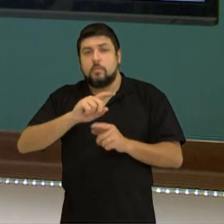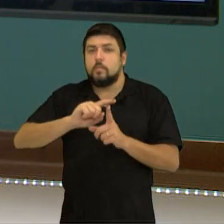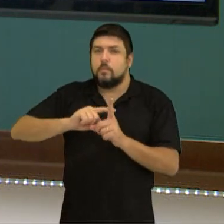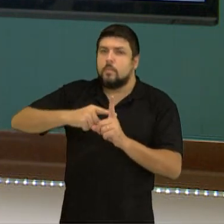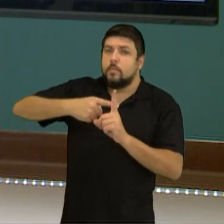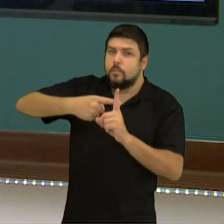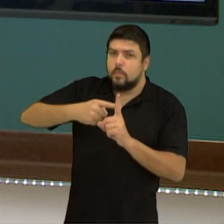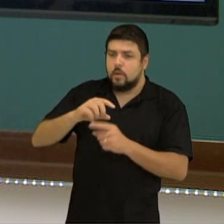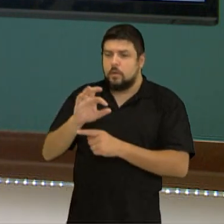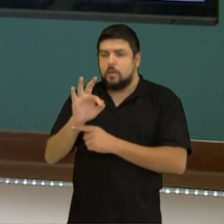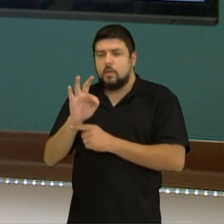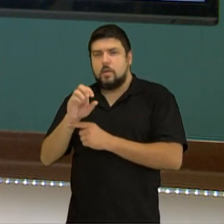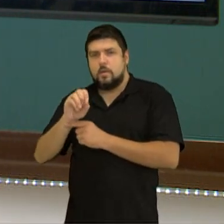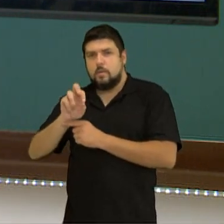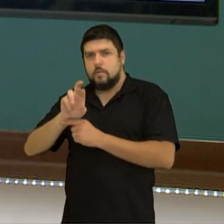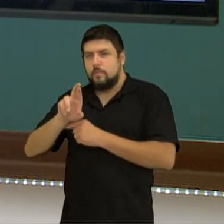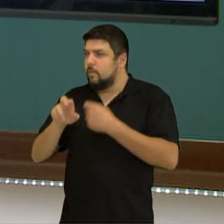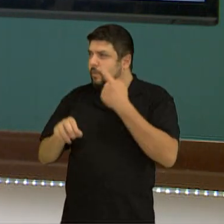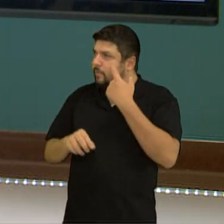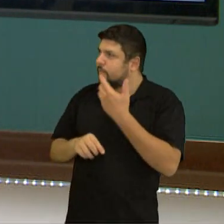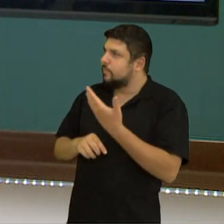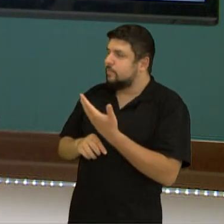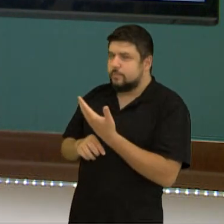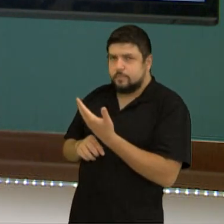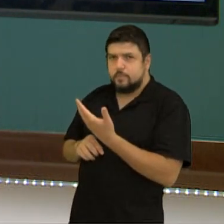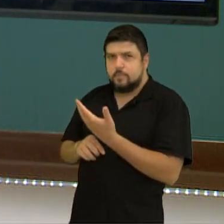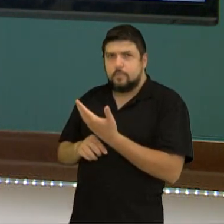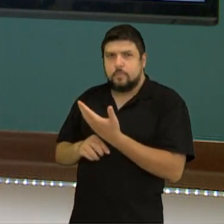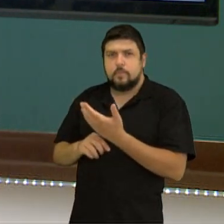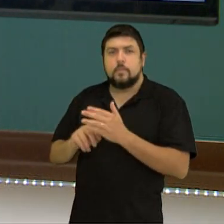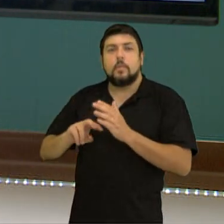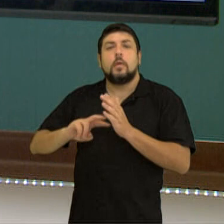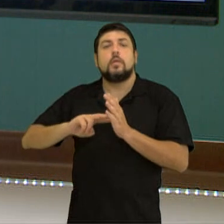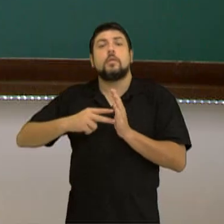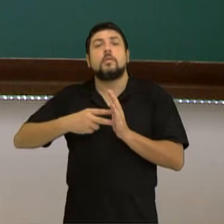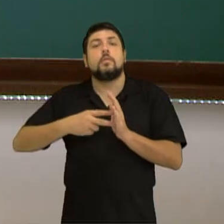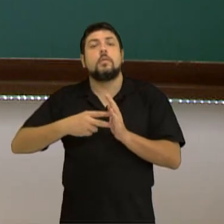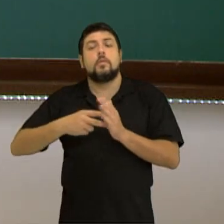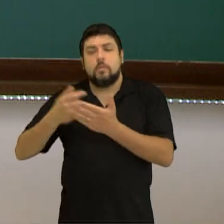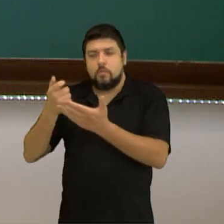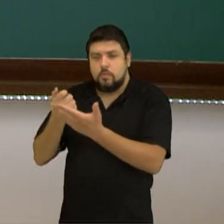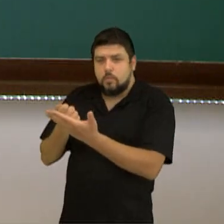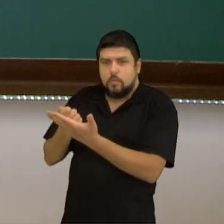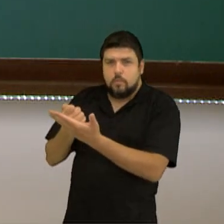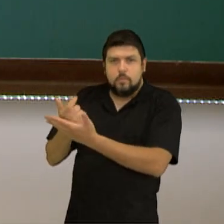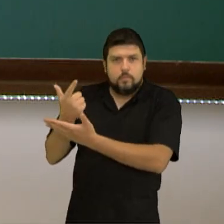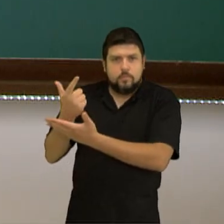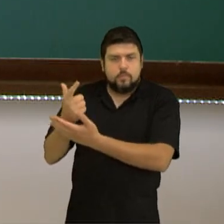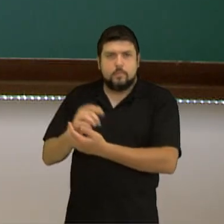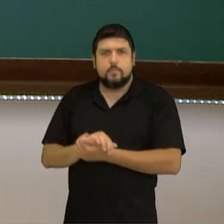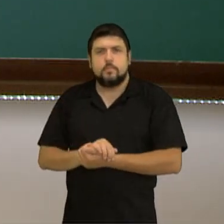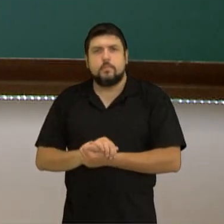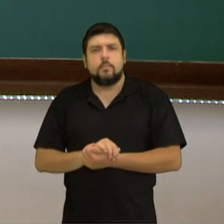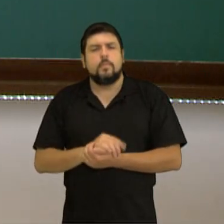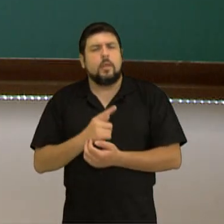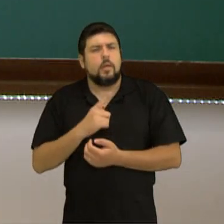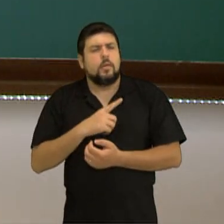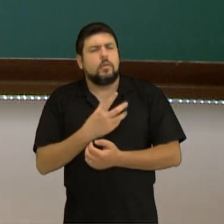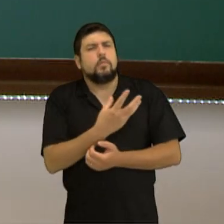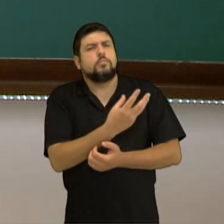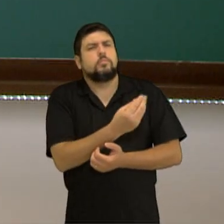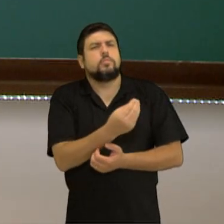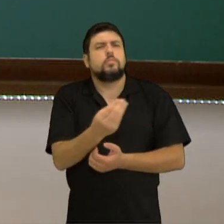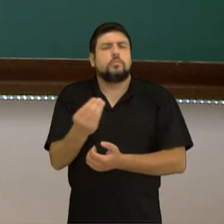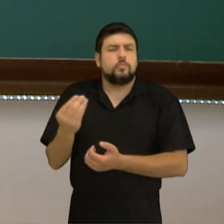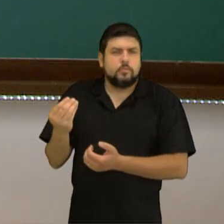shop e mais a partícula for, formamos o verbo comprar. Isso são phrasal verbs. Existem muitos deles, tá ok? E a